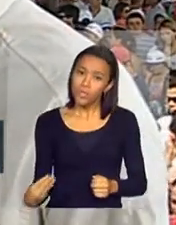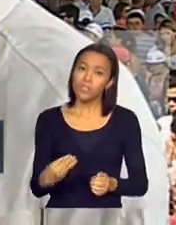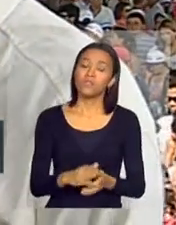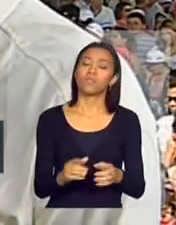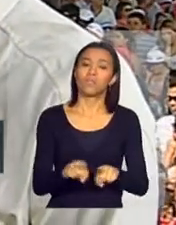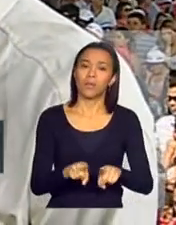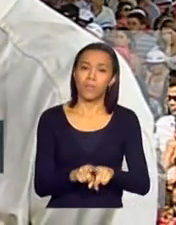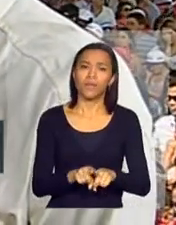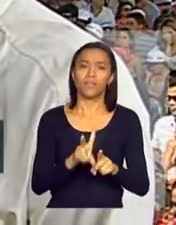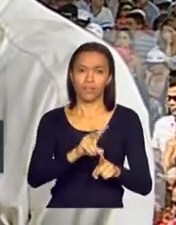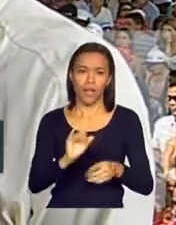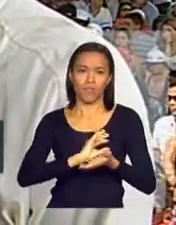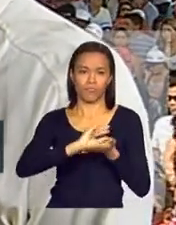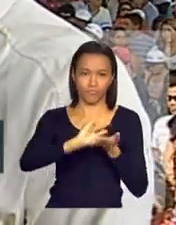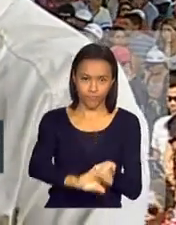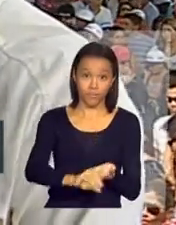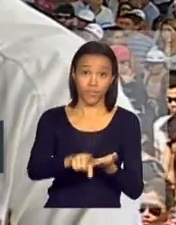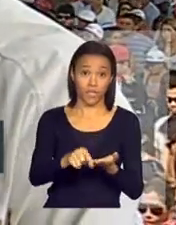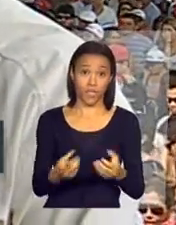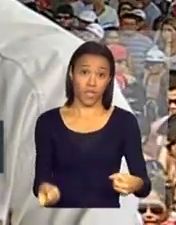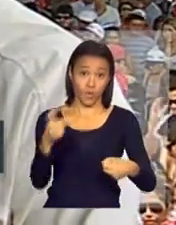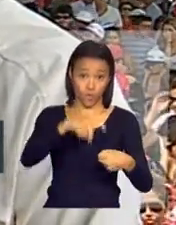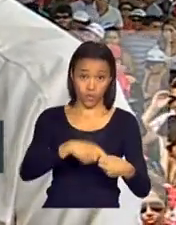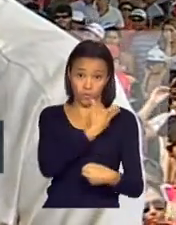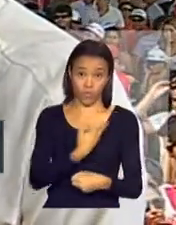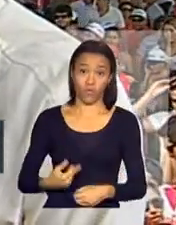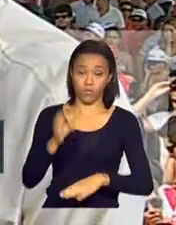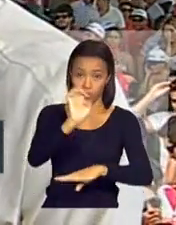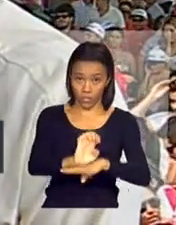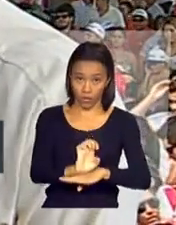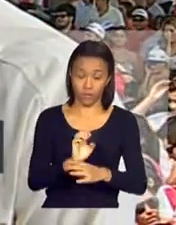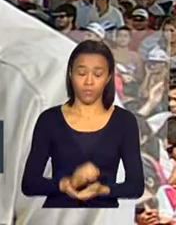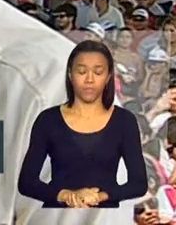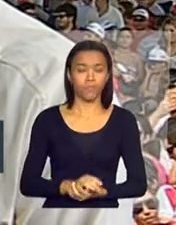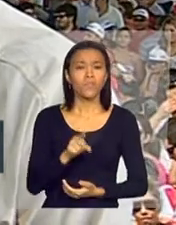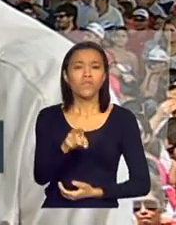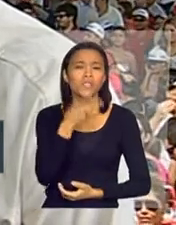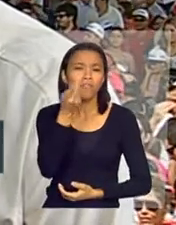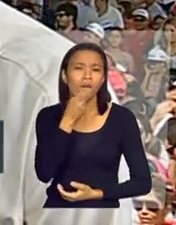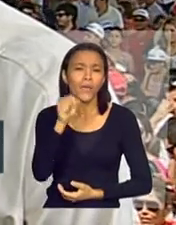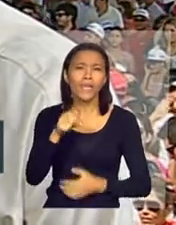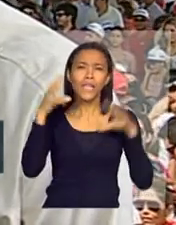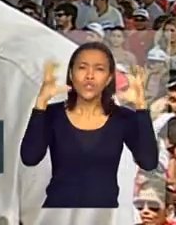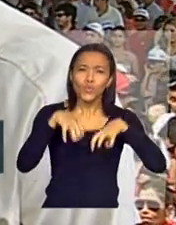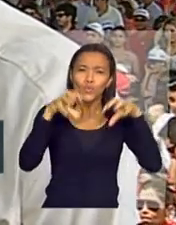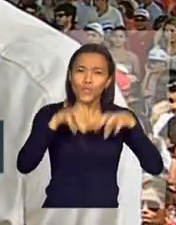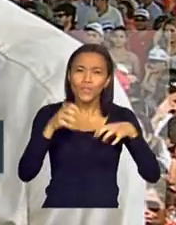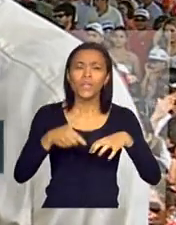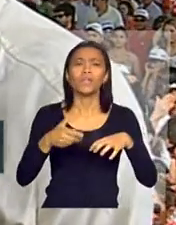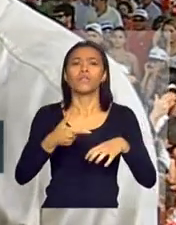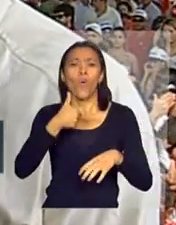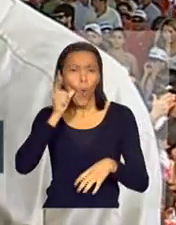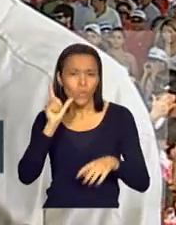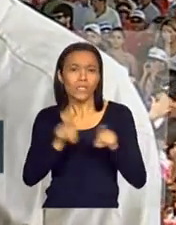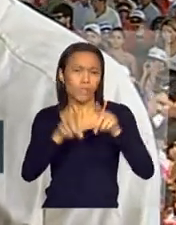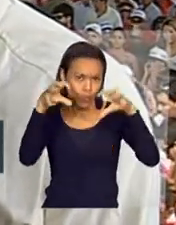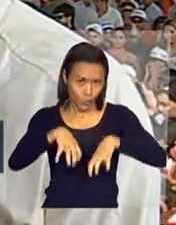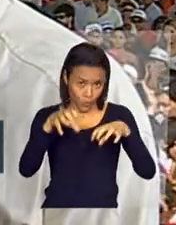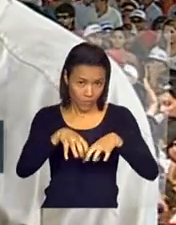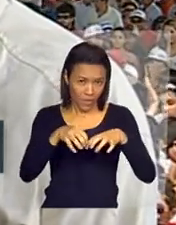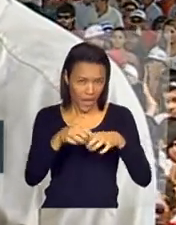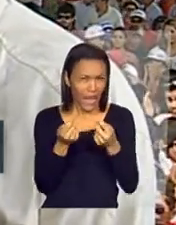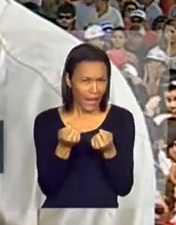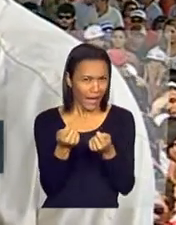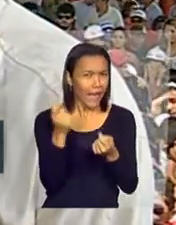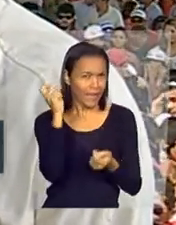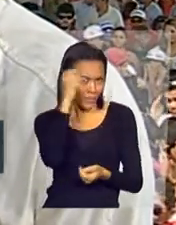que está financiando essa obra em convênio com o governo do estado. O senhor citou agora há pouco que está chovendo hoje, choveu ontem, mas isso é um caso